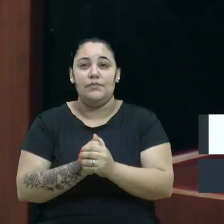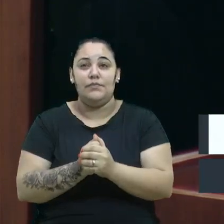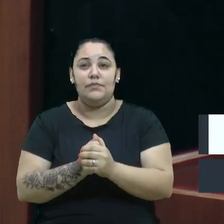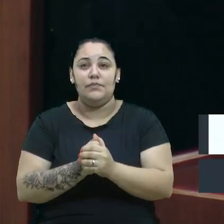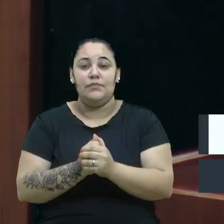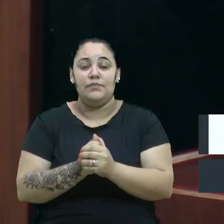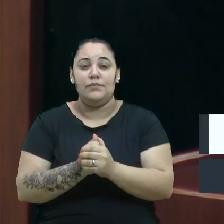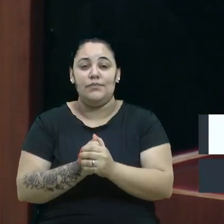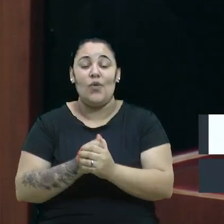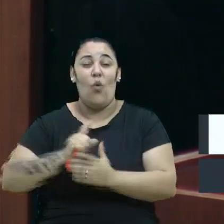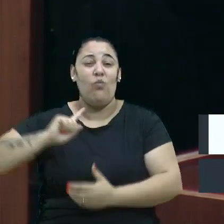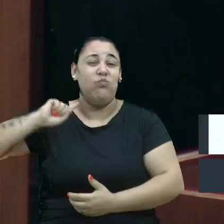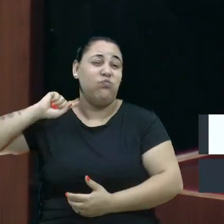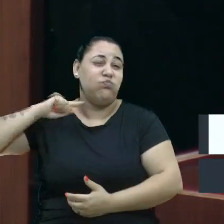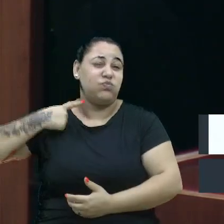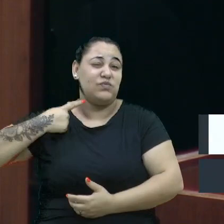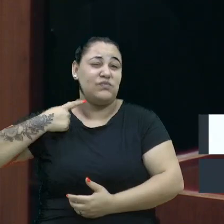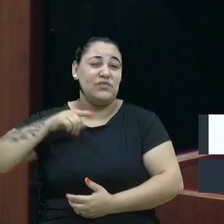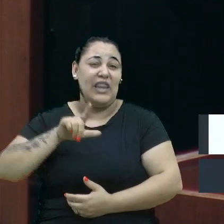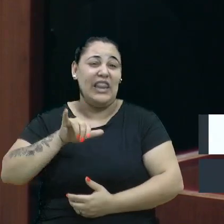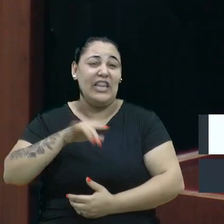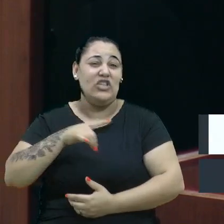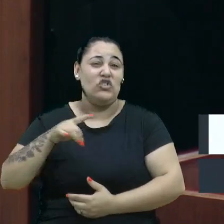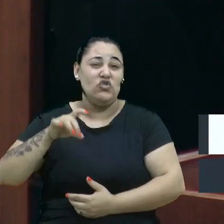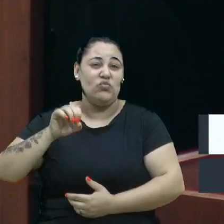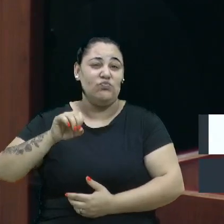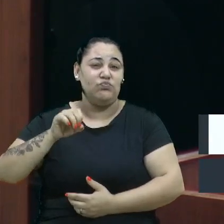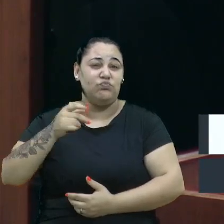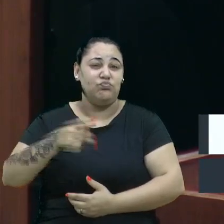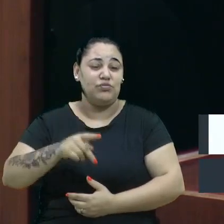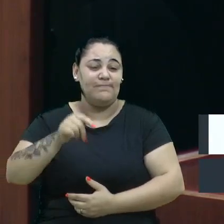nossa cidade, falando